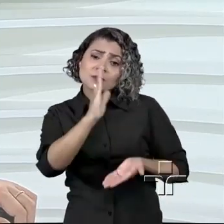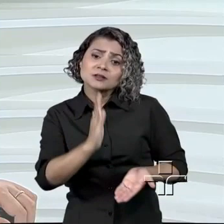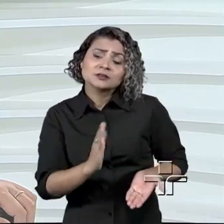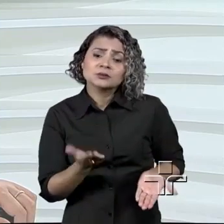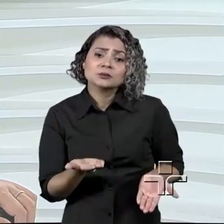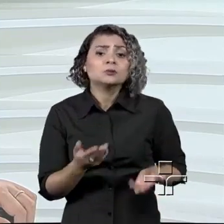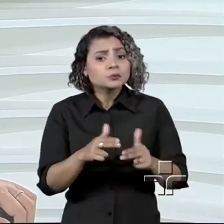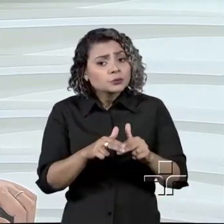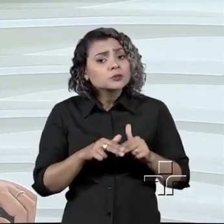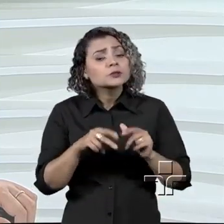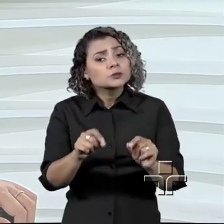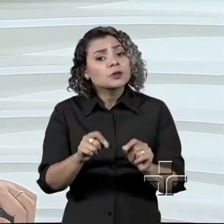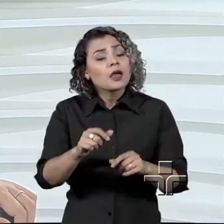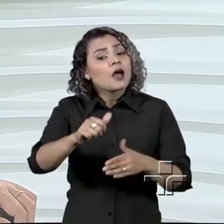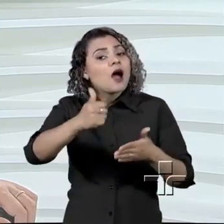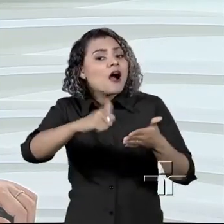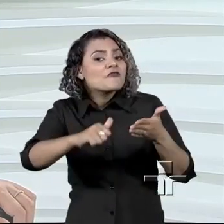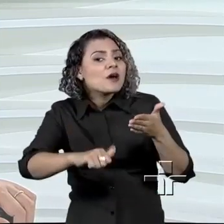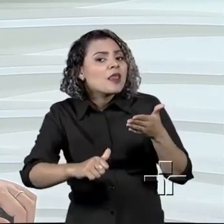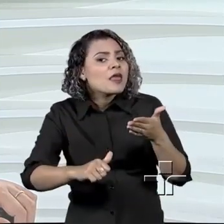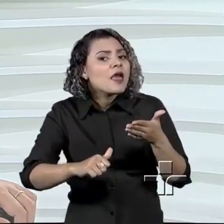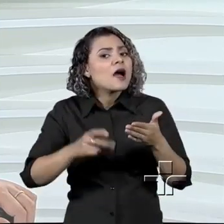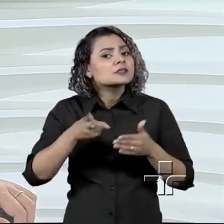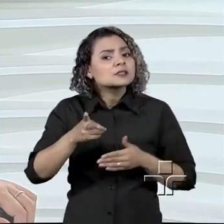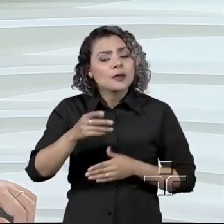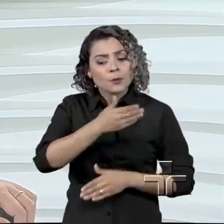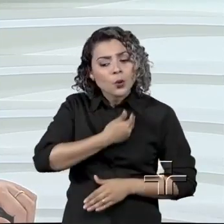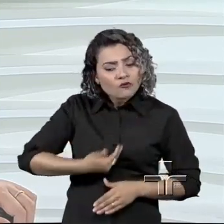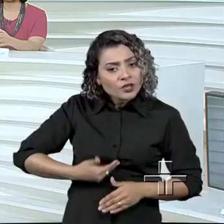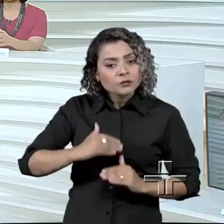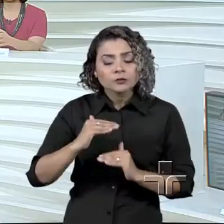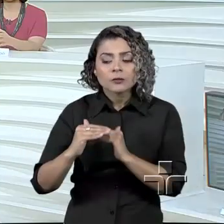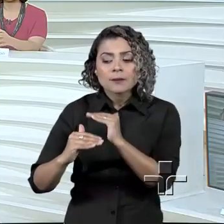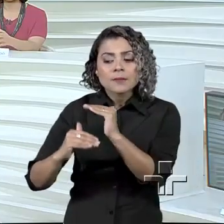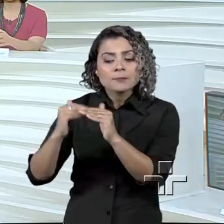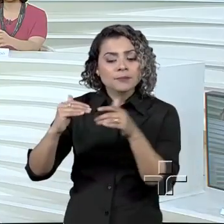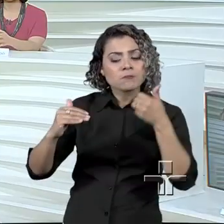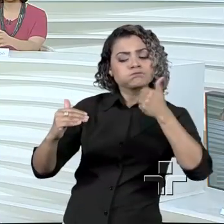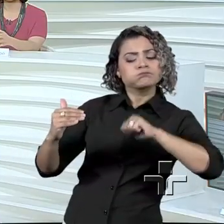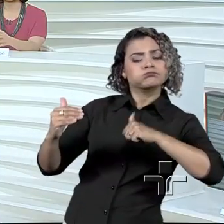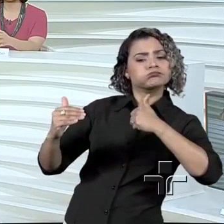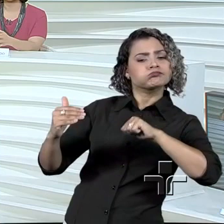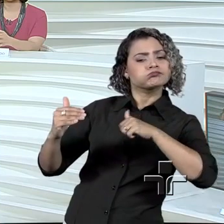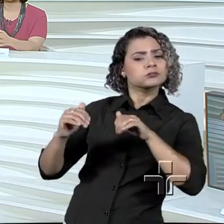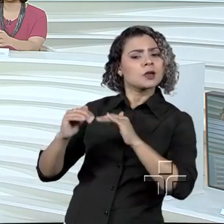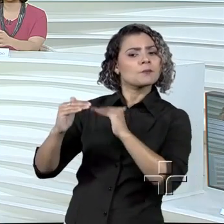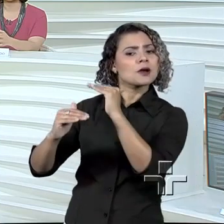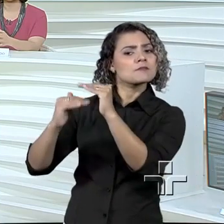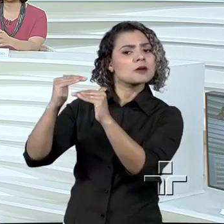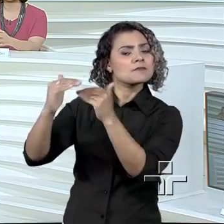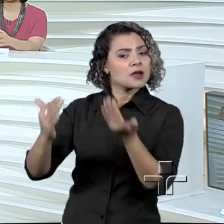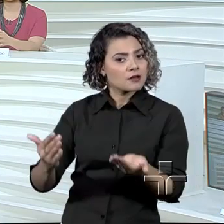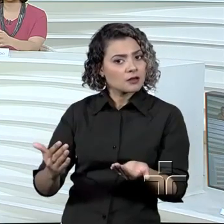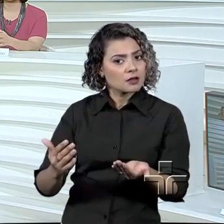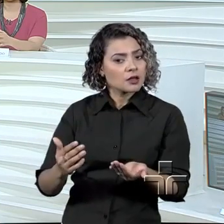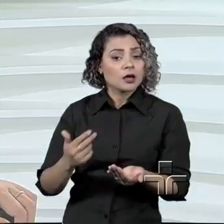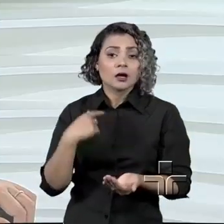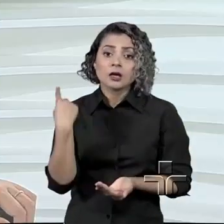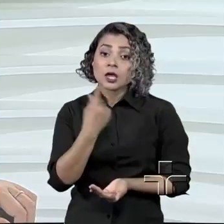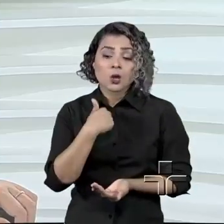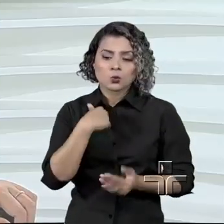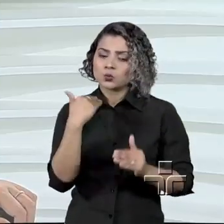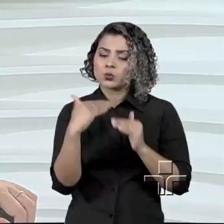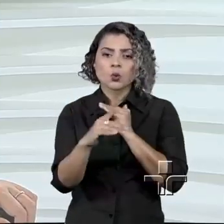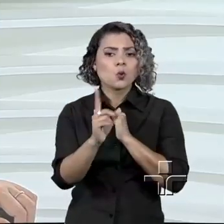implica em avaliarmos cada passo do governo e não ter uma postura... isso eu não